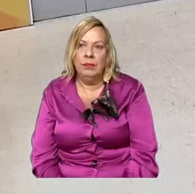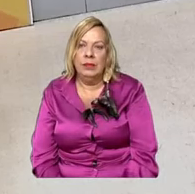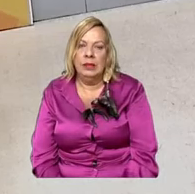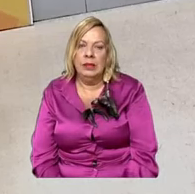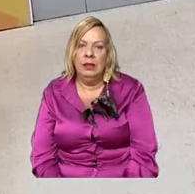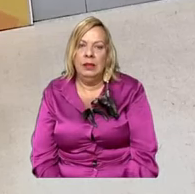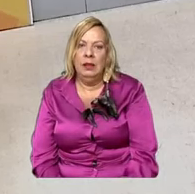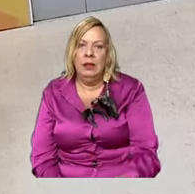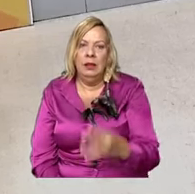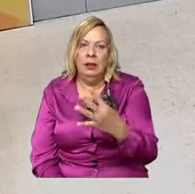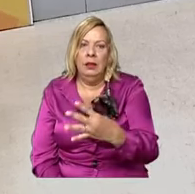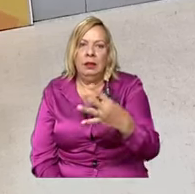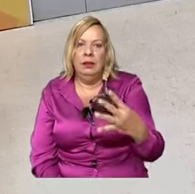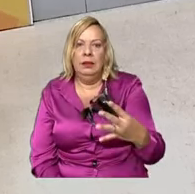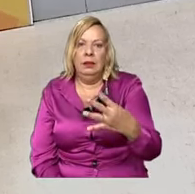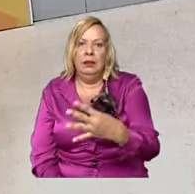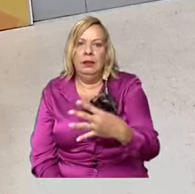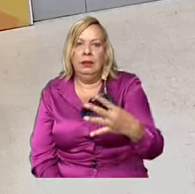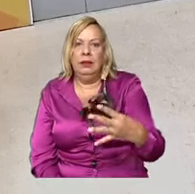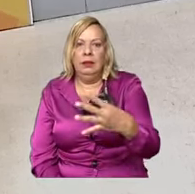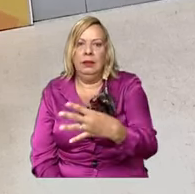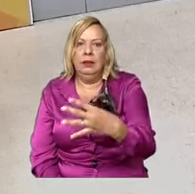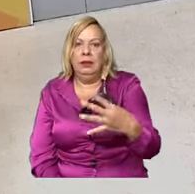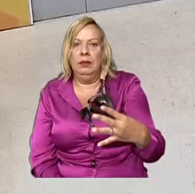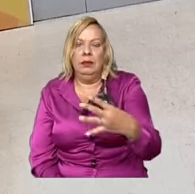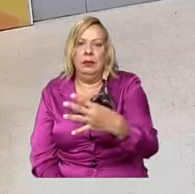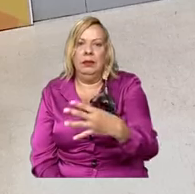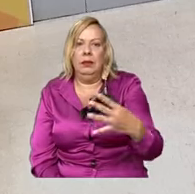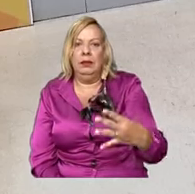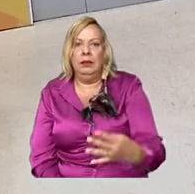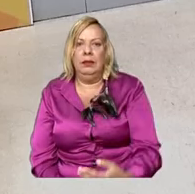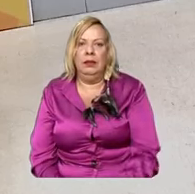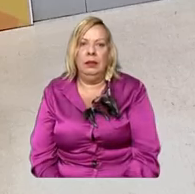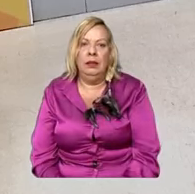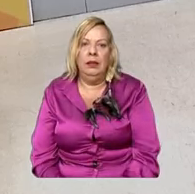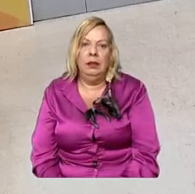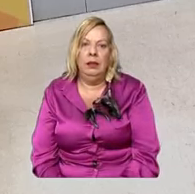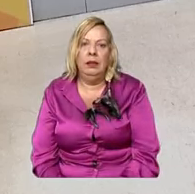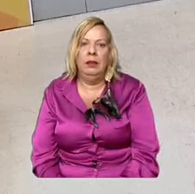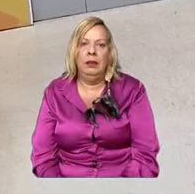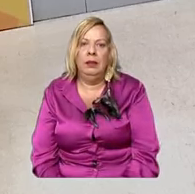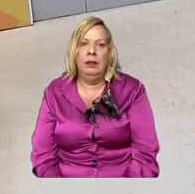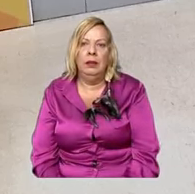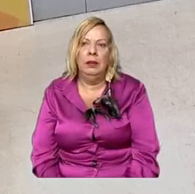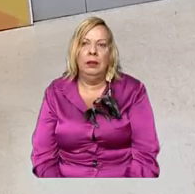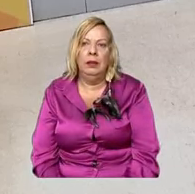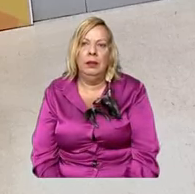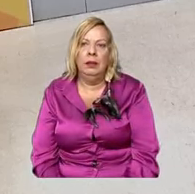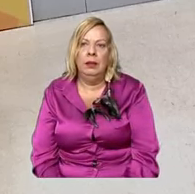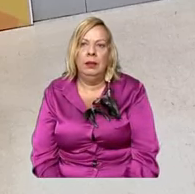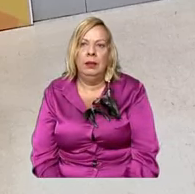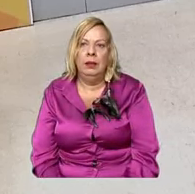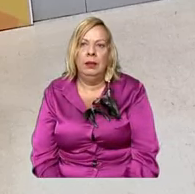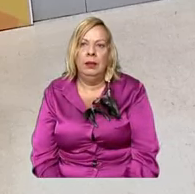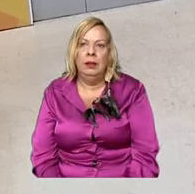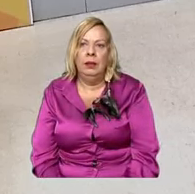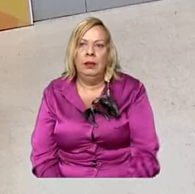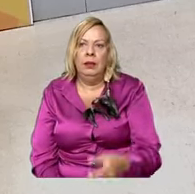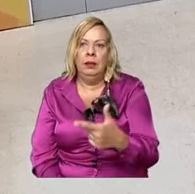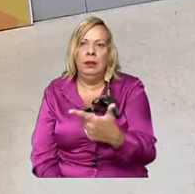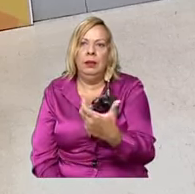43. 44 agora. 44. Tem aí o 44 já. Tá valendo, hein? 44